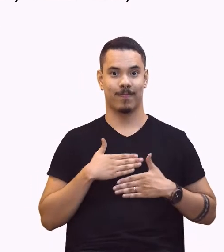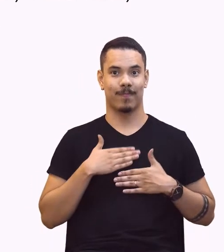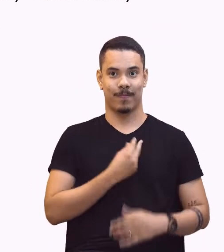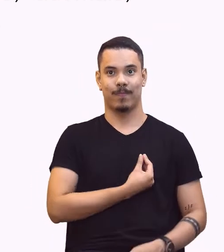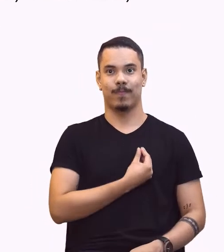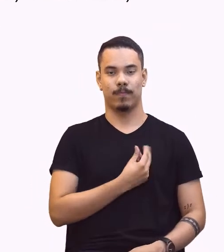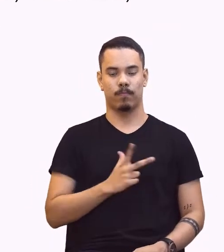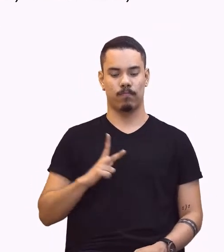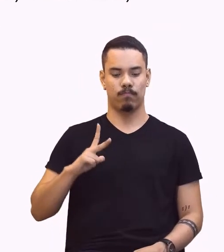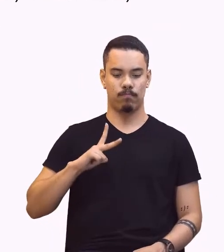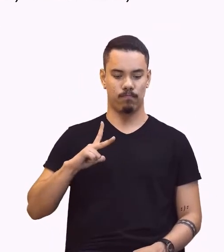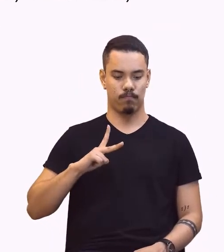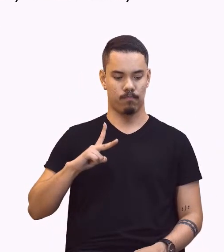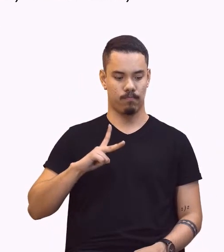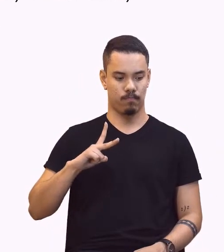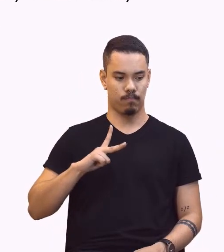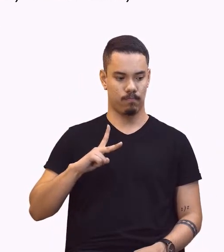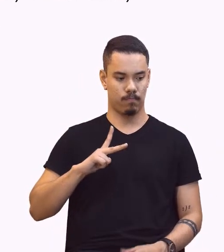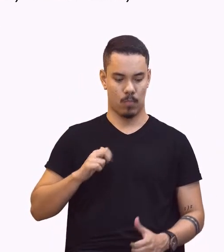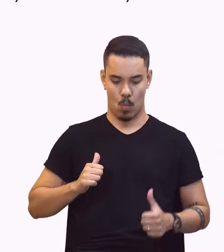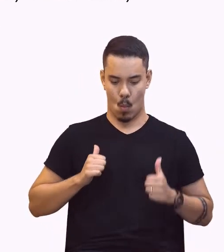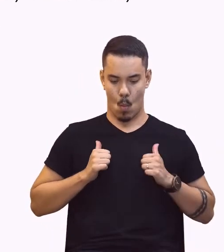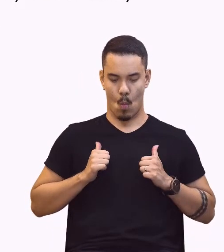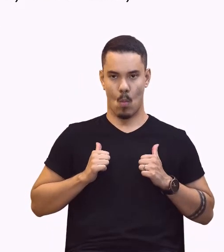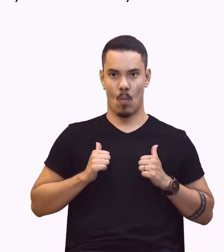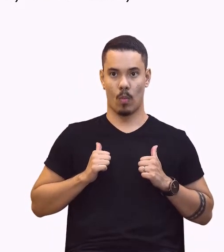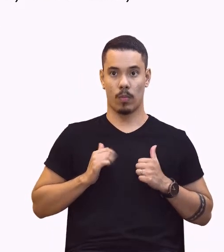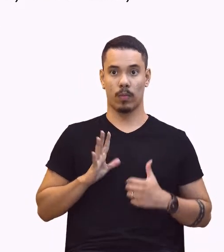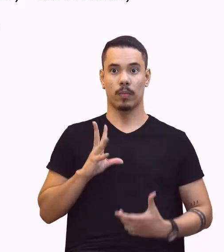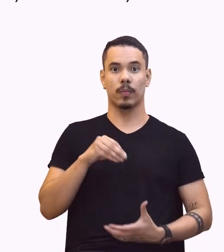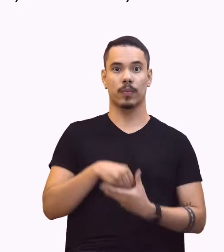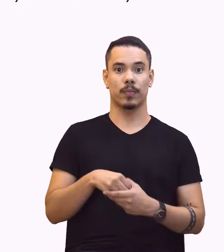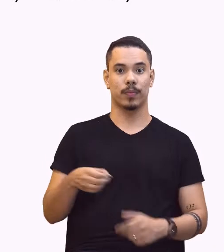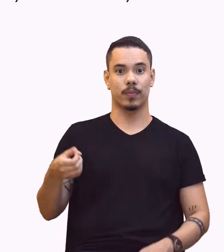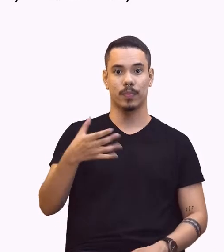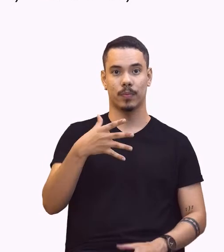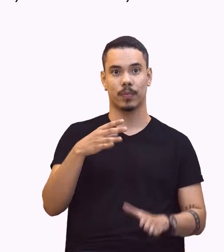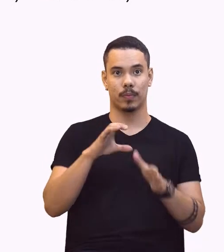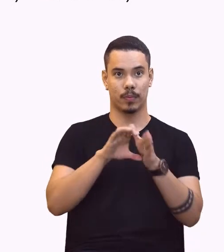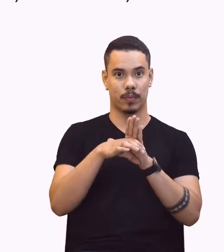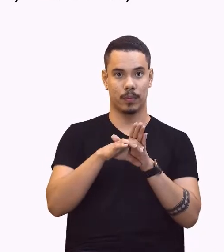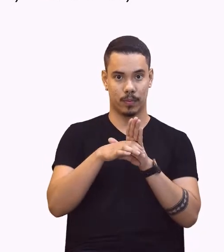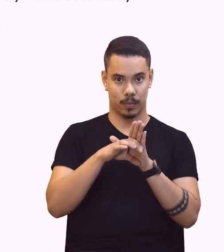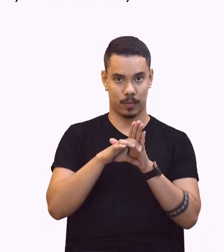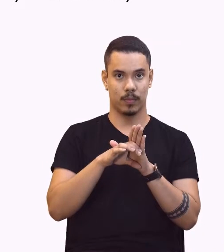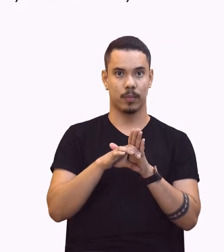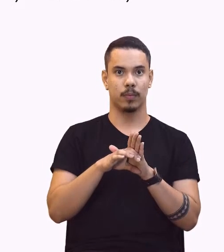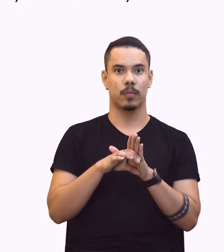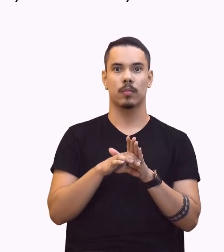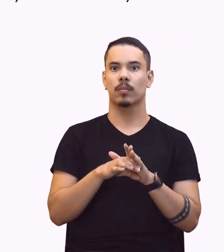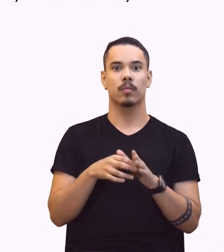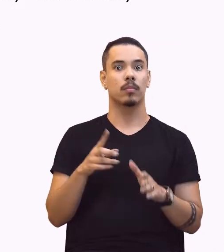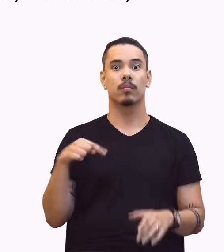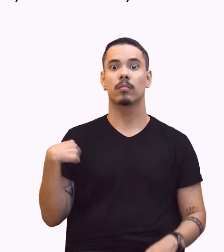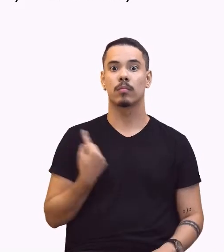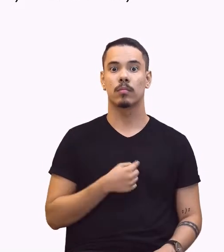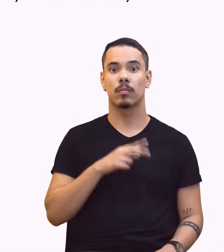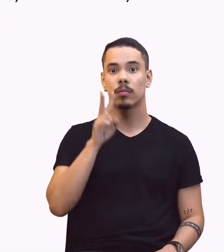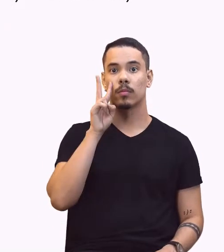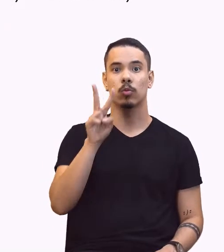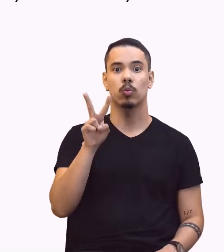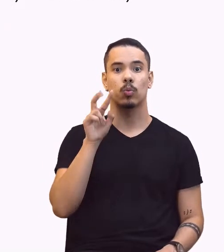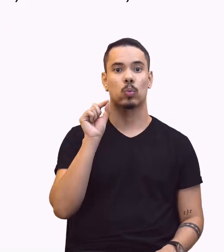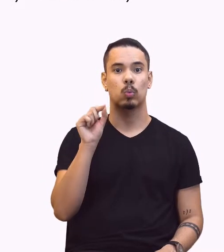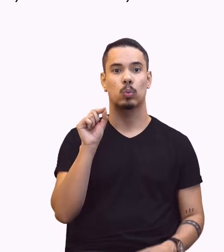e moderada. Olha só, dentro desse novo conceito de epicurismo, vamos saber o que é isso?